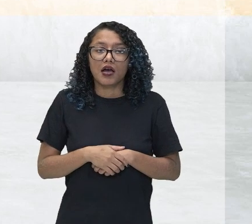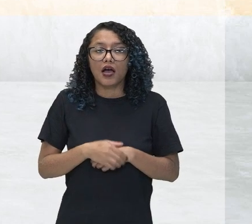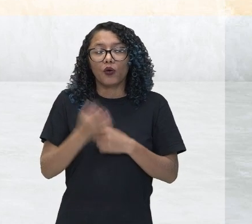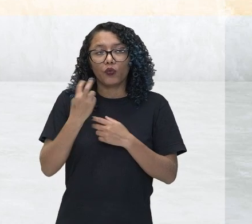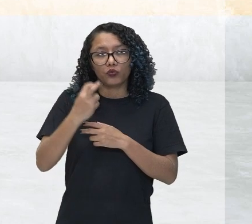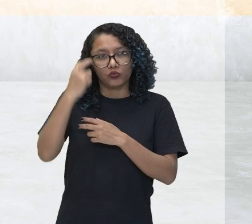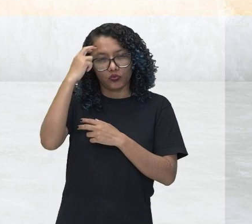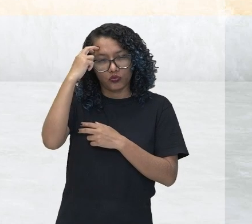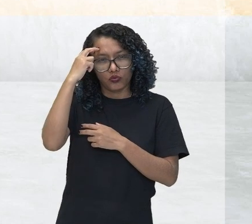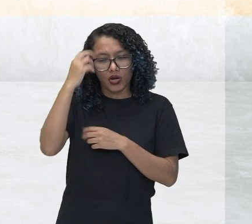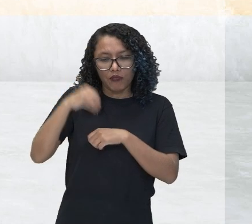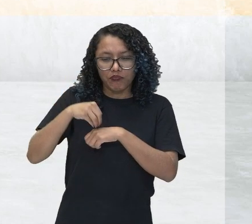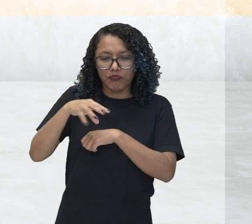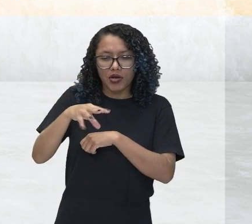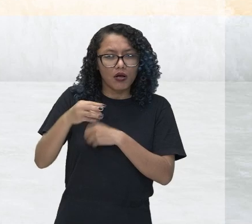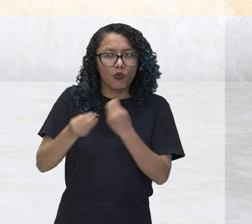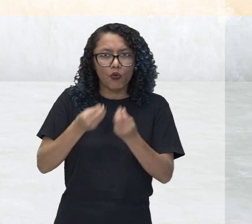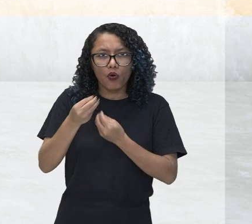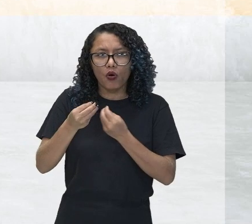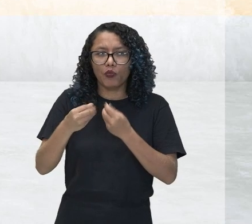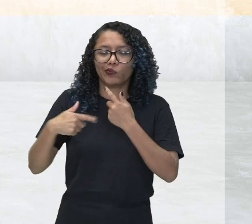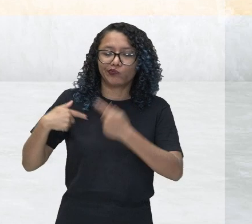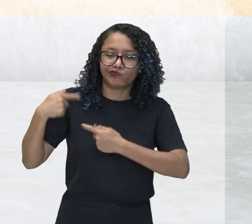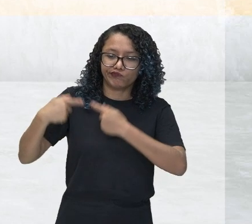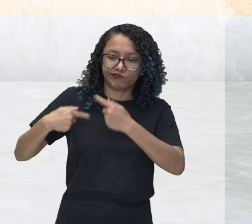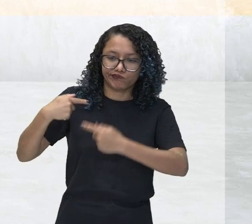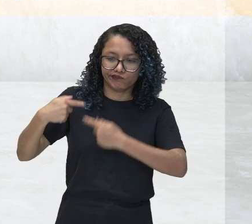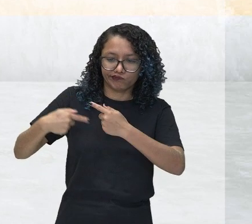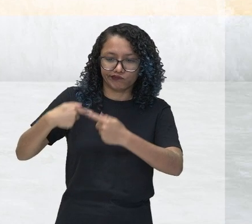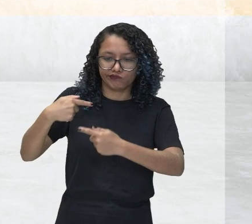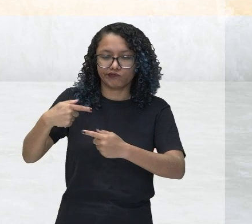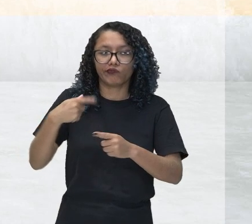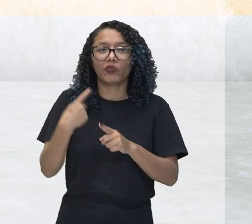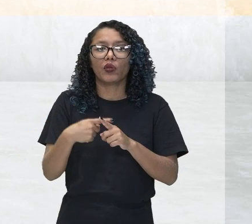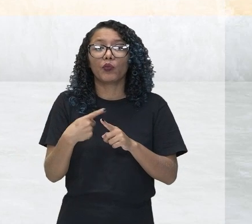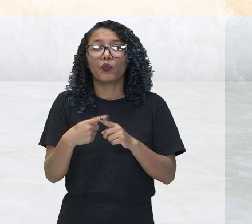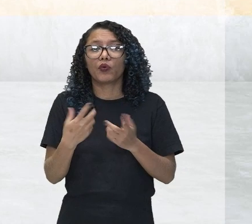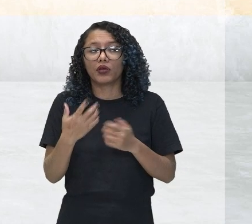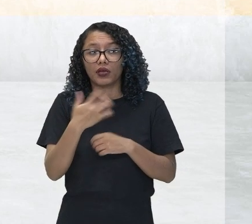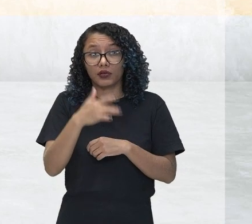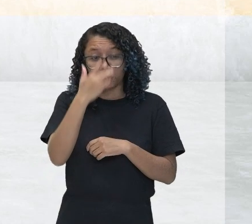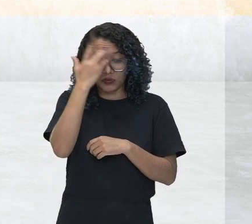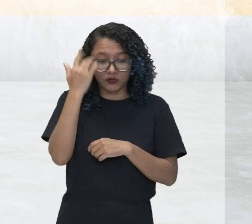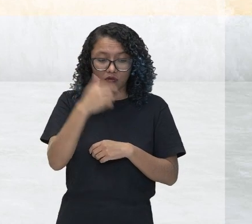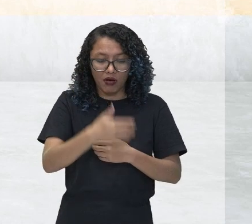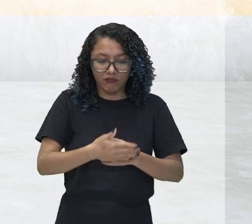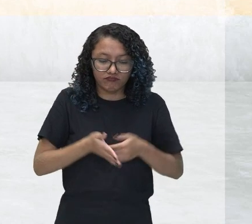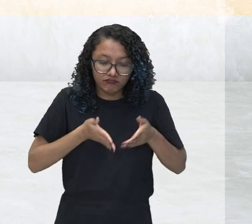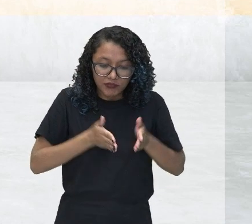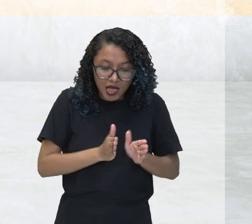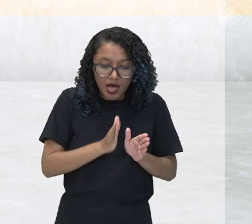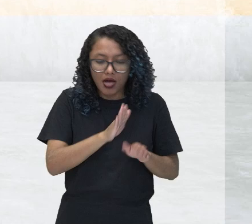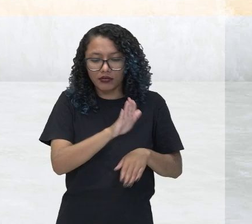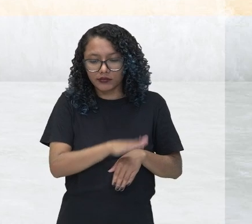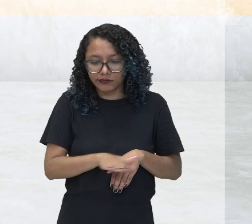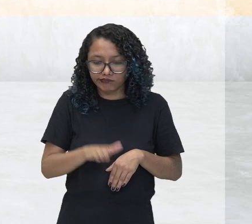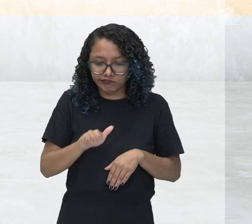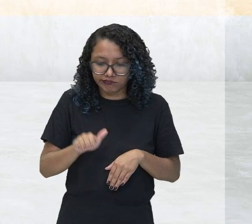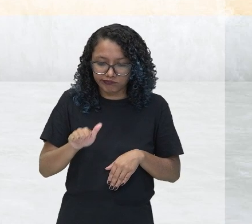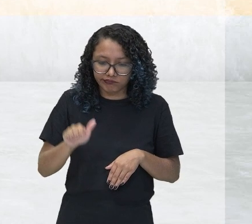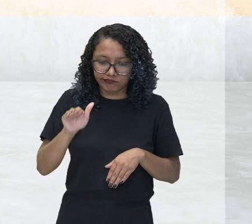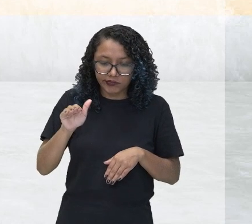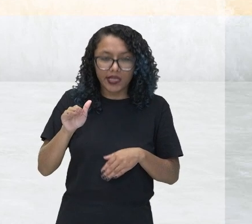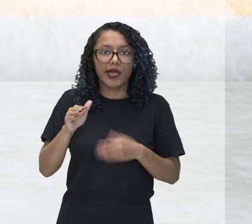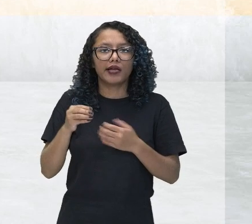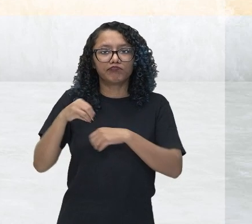gerações. Né? Por quê? Porque as pessoas nascem ali, crescem, né, e vão passando para os filhos, para os